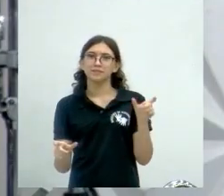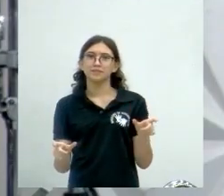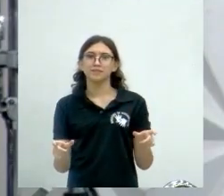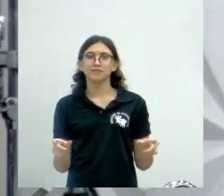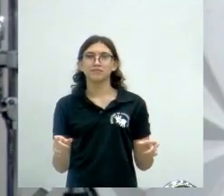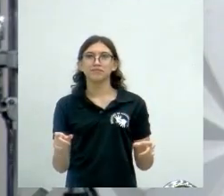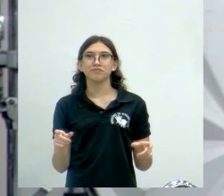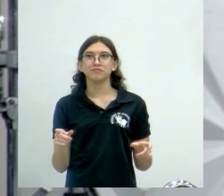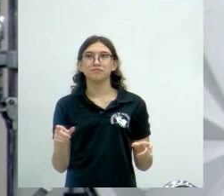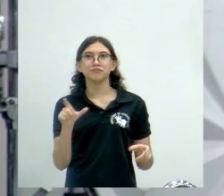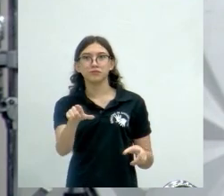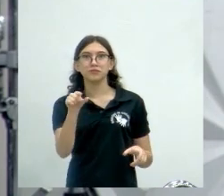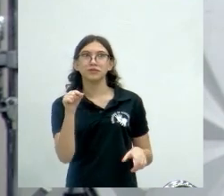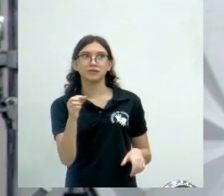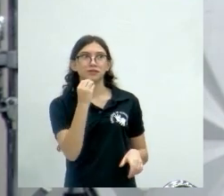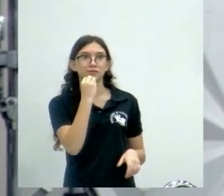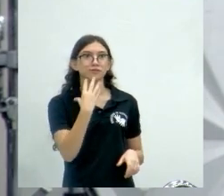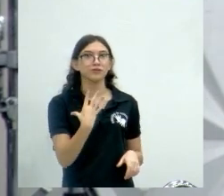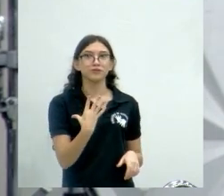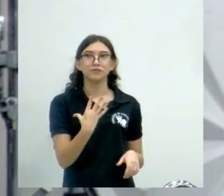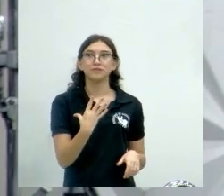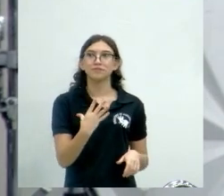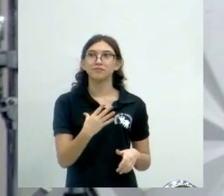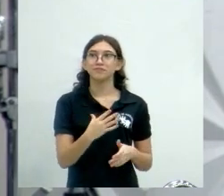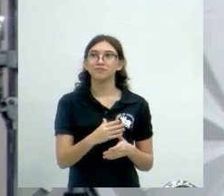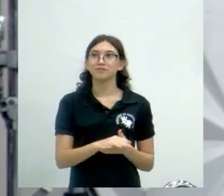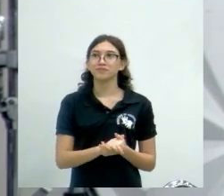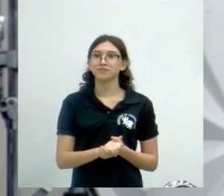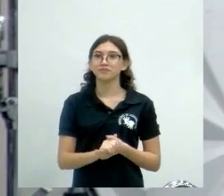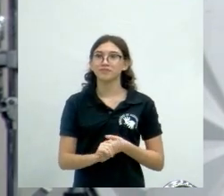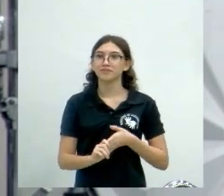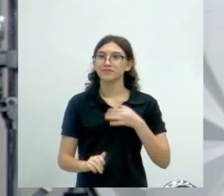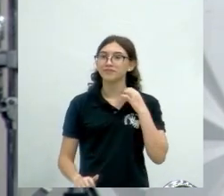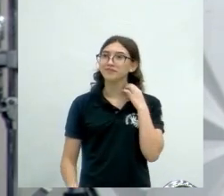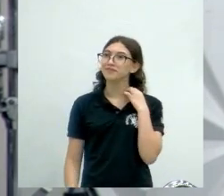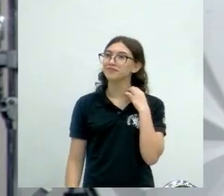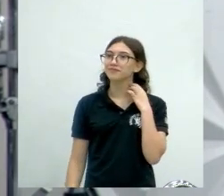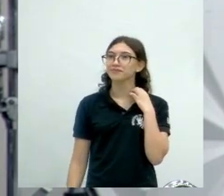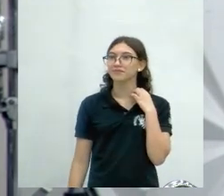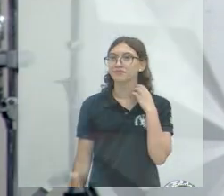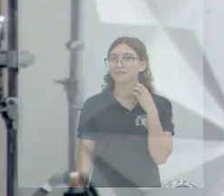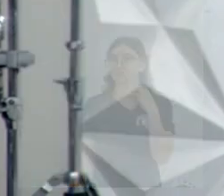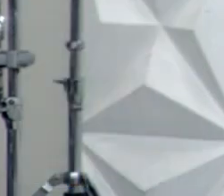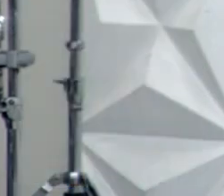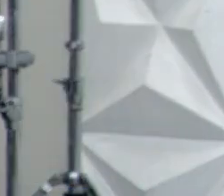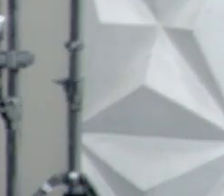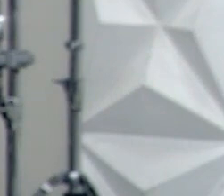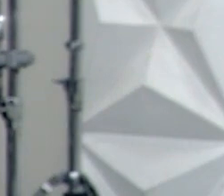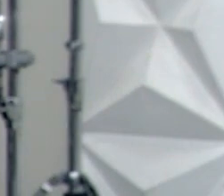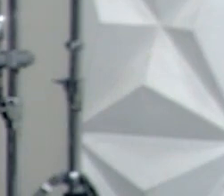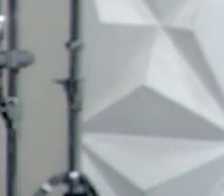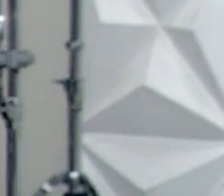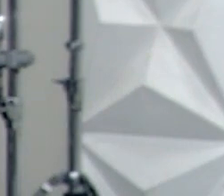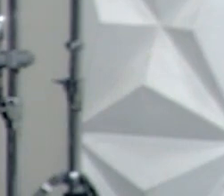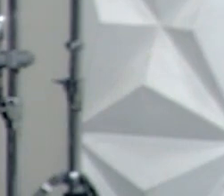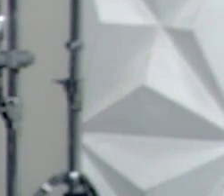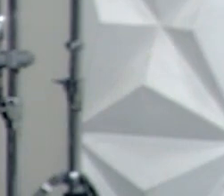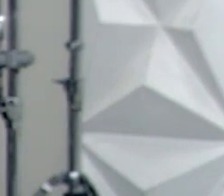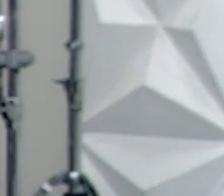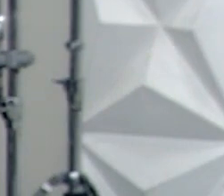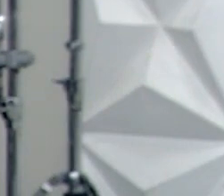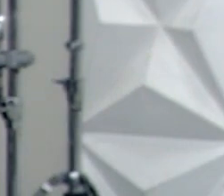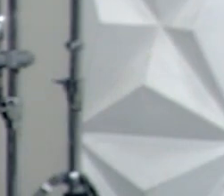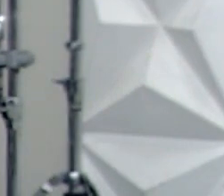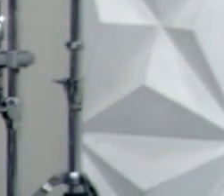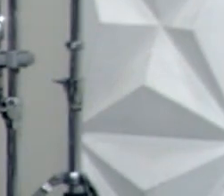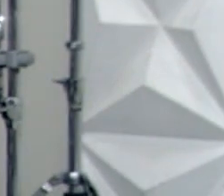senso, né? Sekel, que muitas vezes a gente chama também de simancol, né? Essa ideia da gente ter o bom senso acerca da maneira